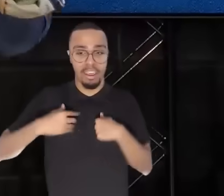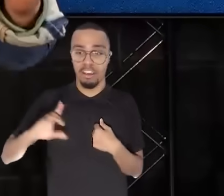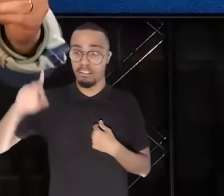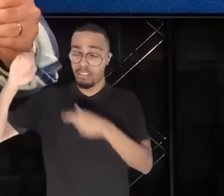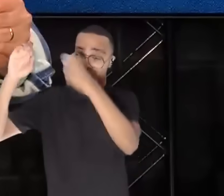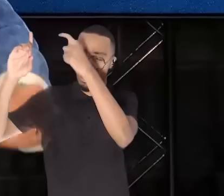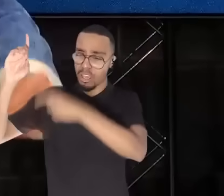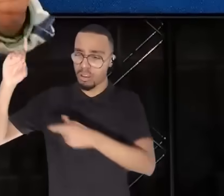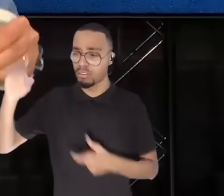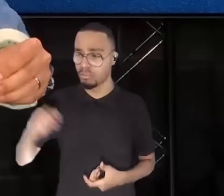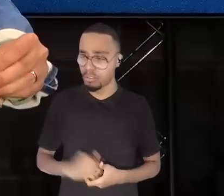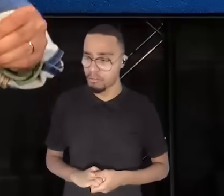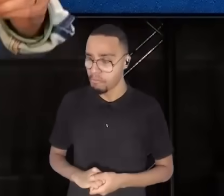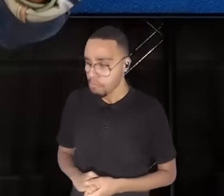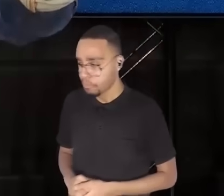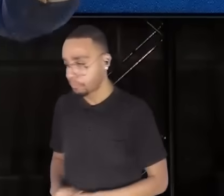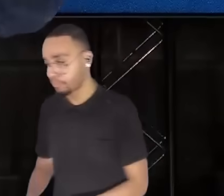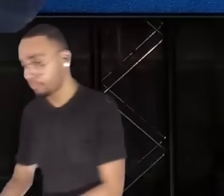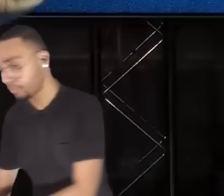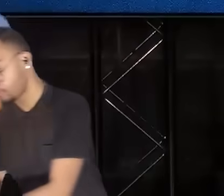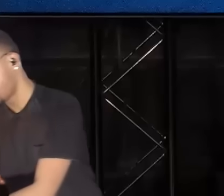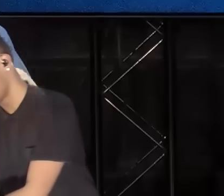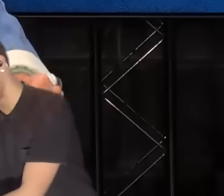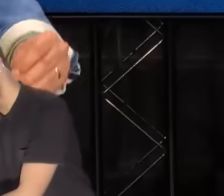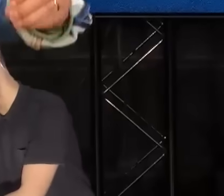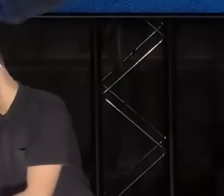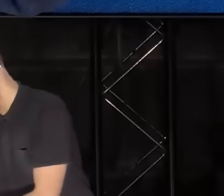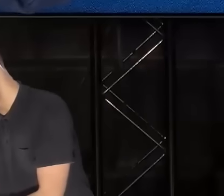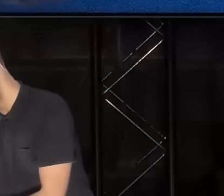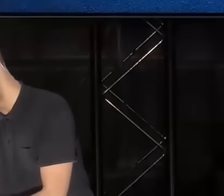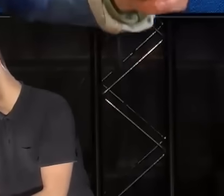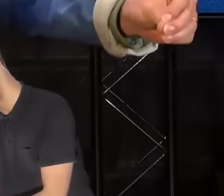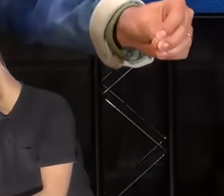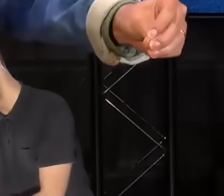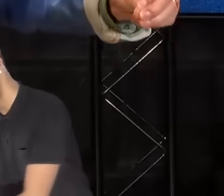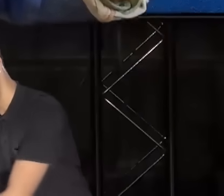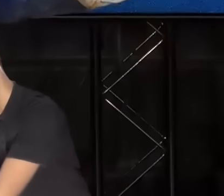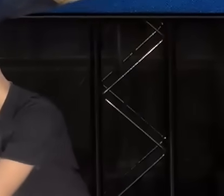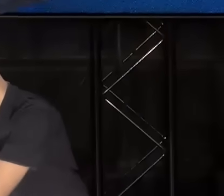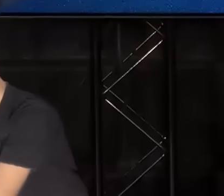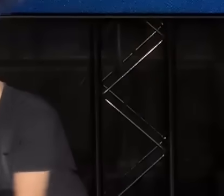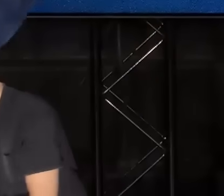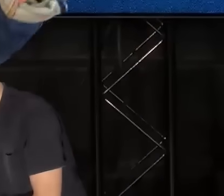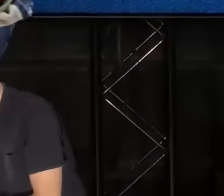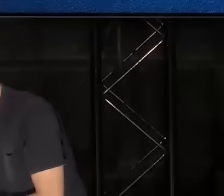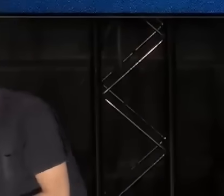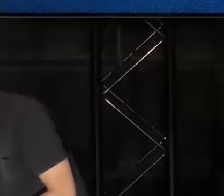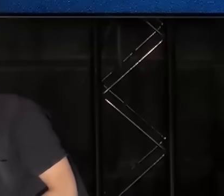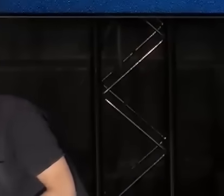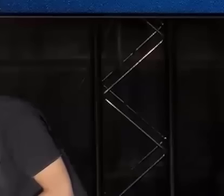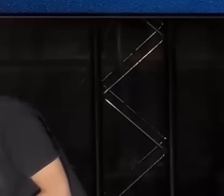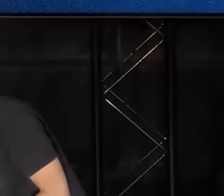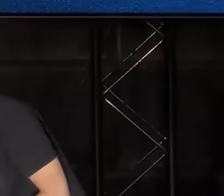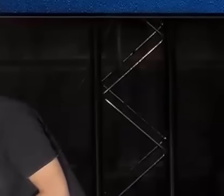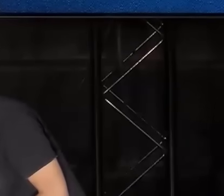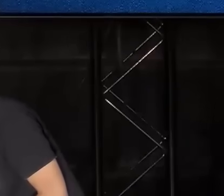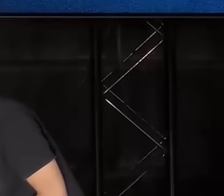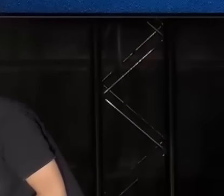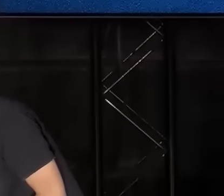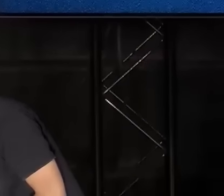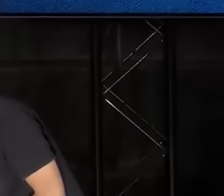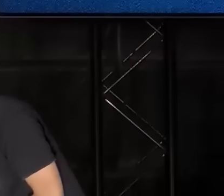Não dá para colocar um adjetivo, eu não caibo dentro do adjetivo, eu não caibo dentro do substantivo. Não dá para dar uma qualidade,